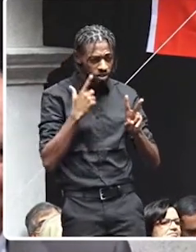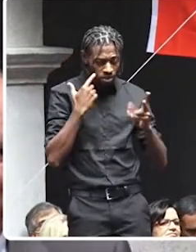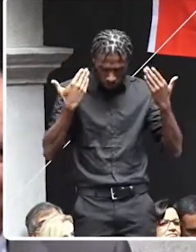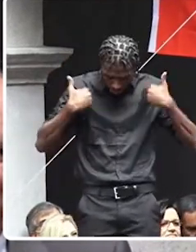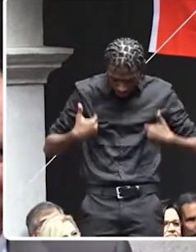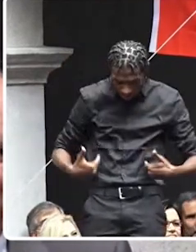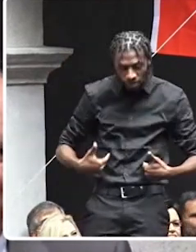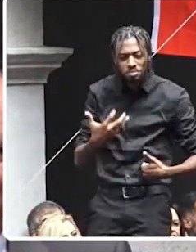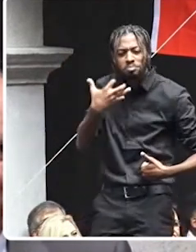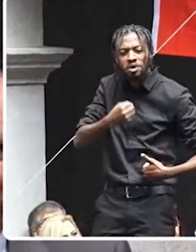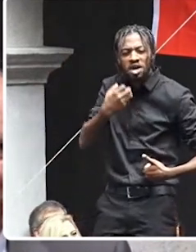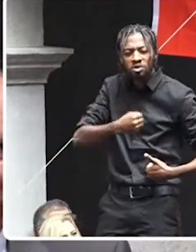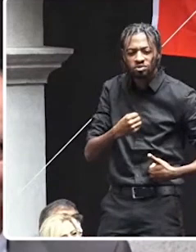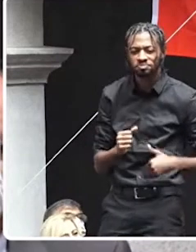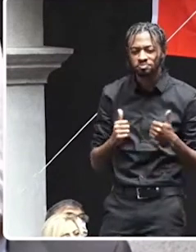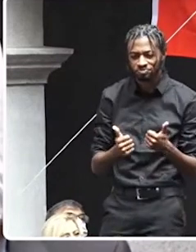branca.